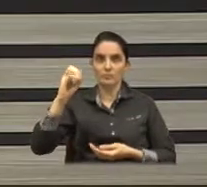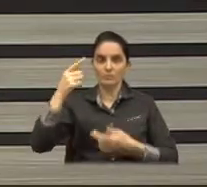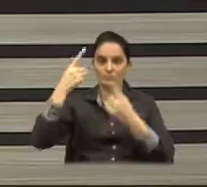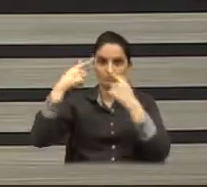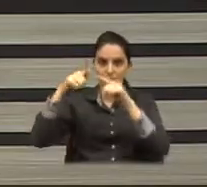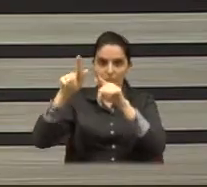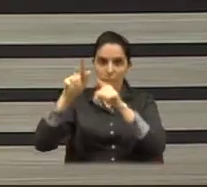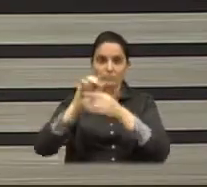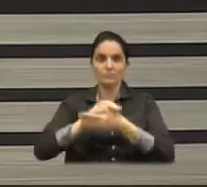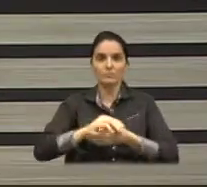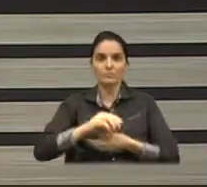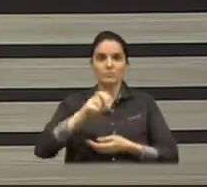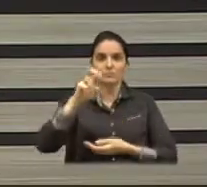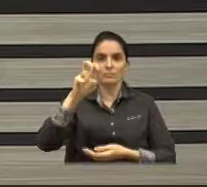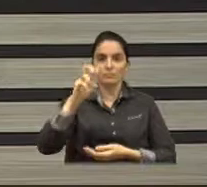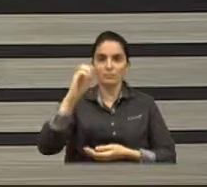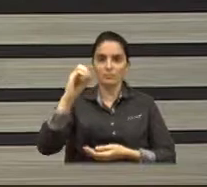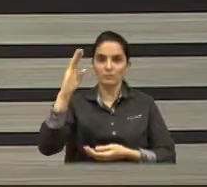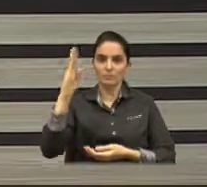número